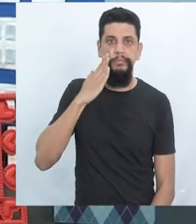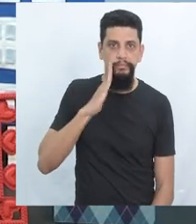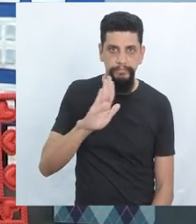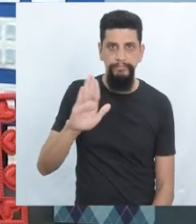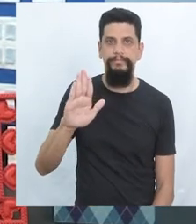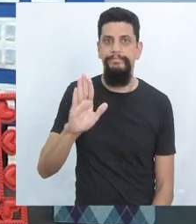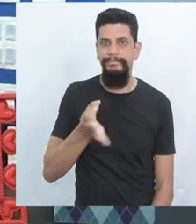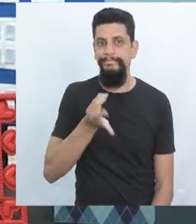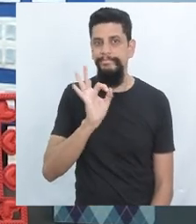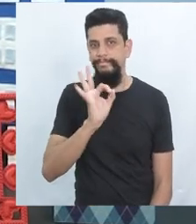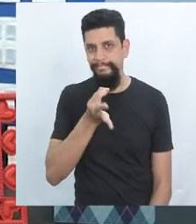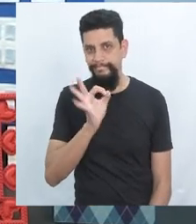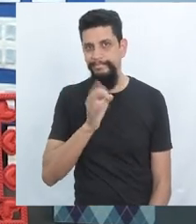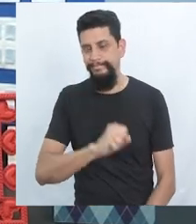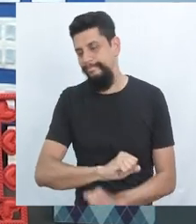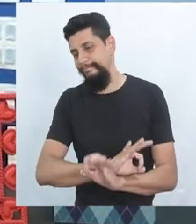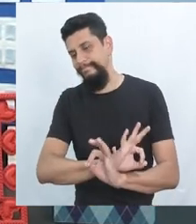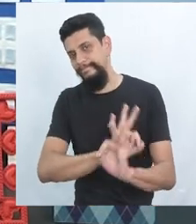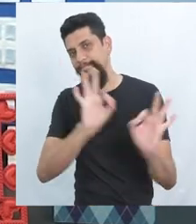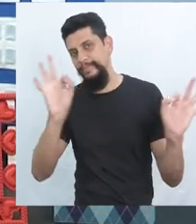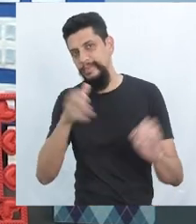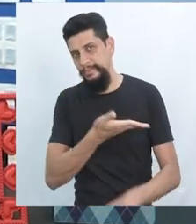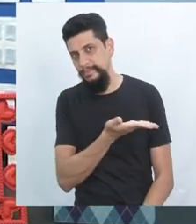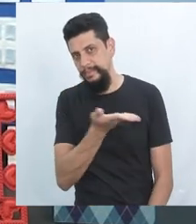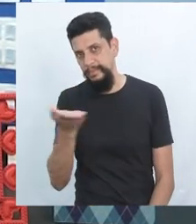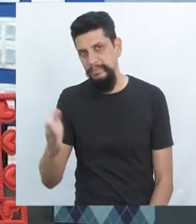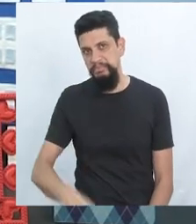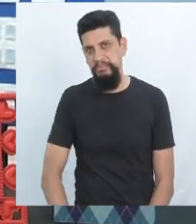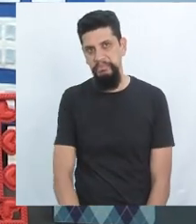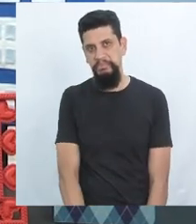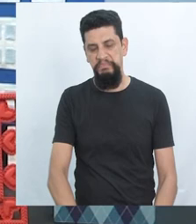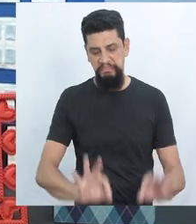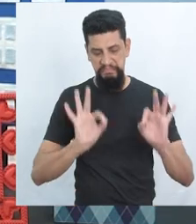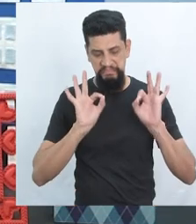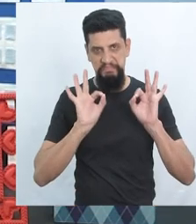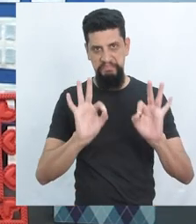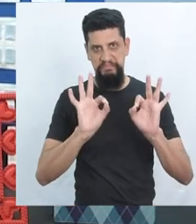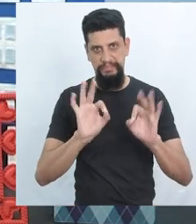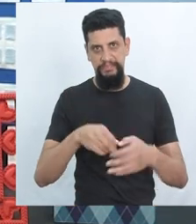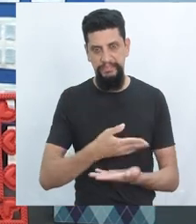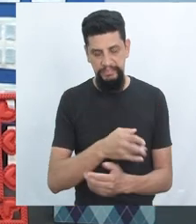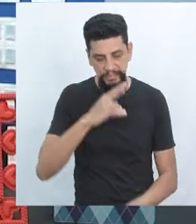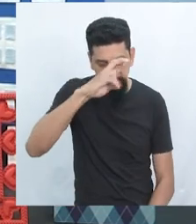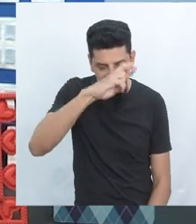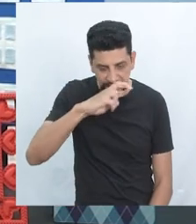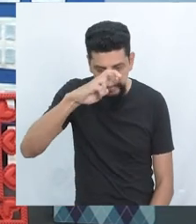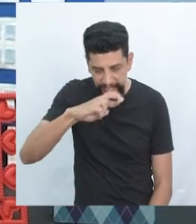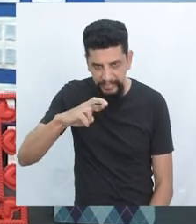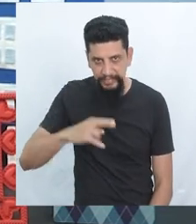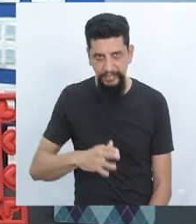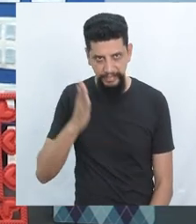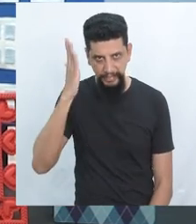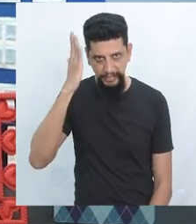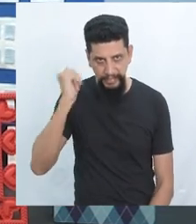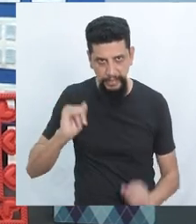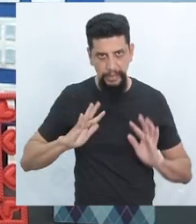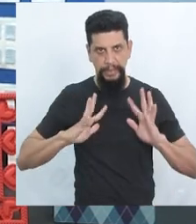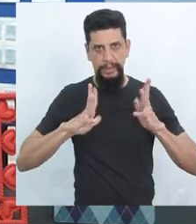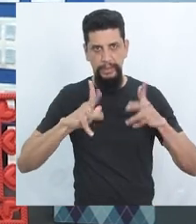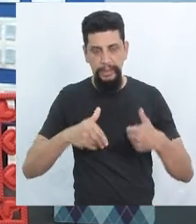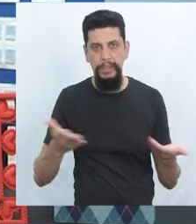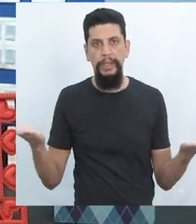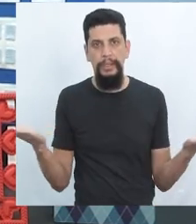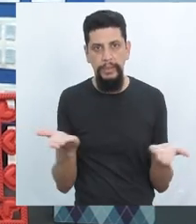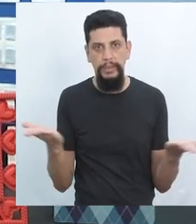Detetives do Prédio Azul! Muito bem, vocês estão craques nos